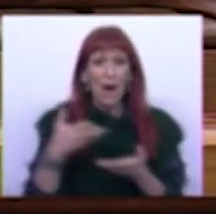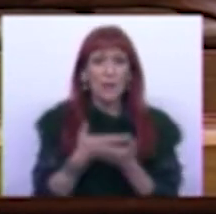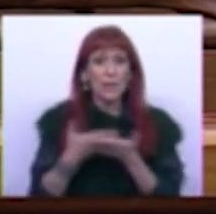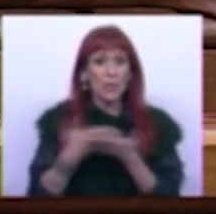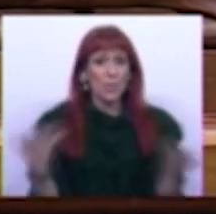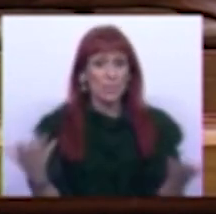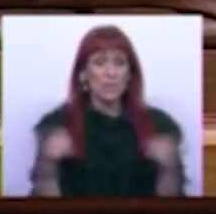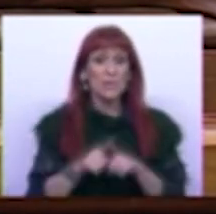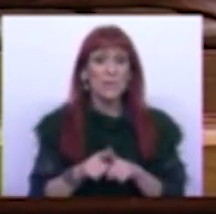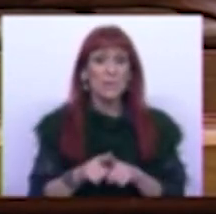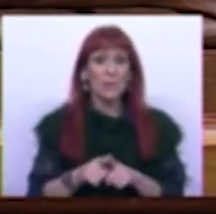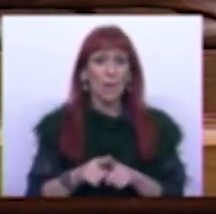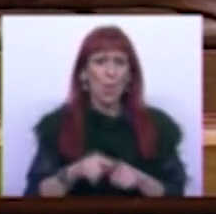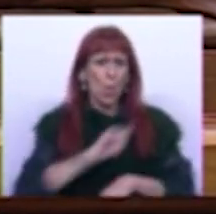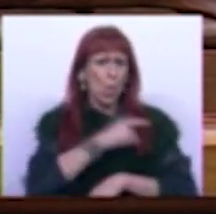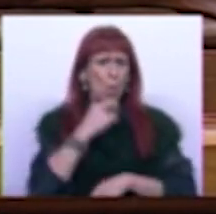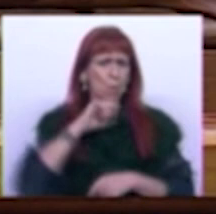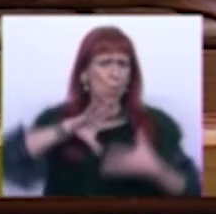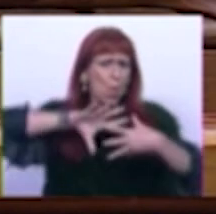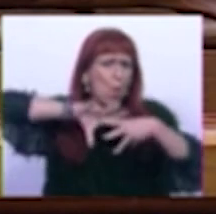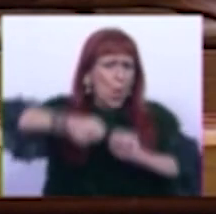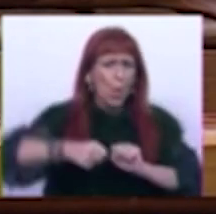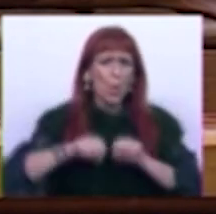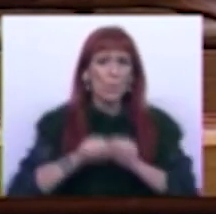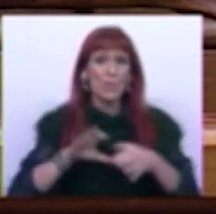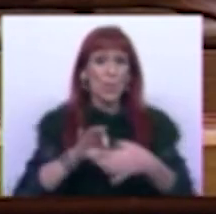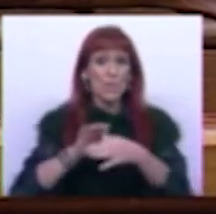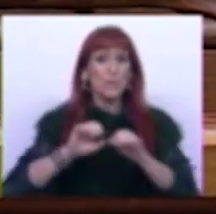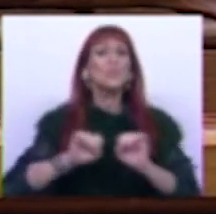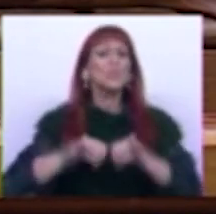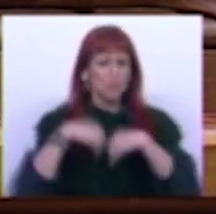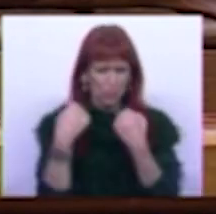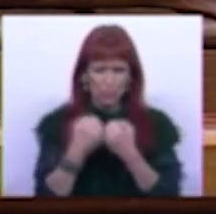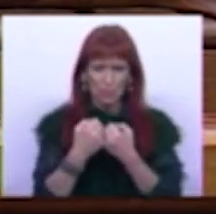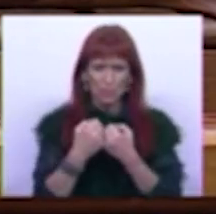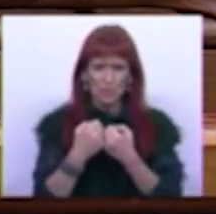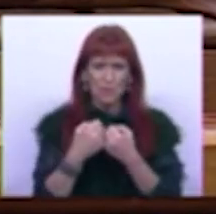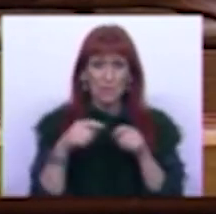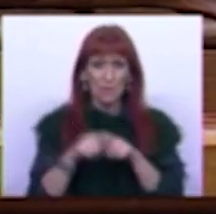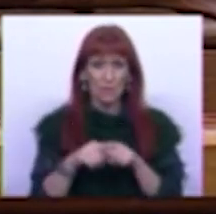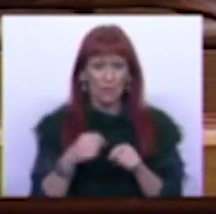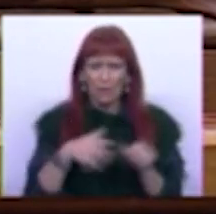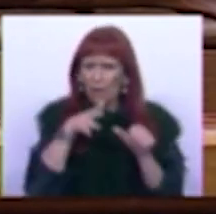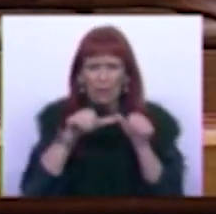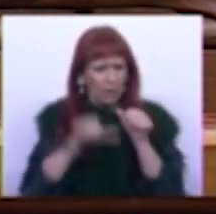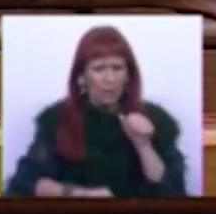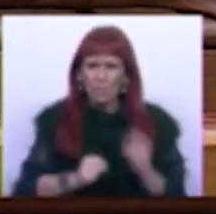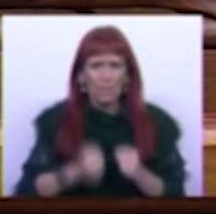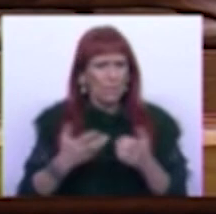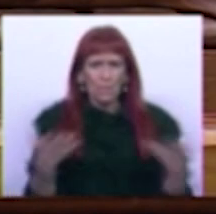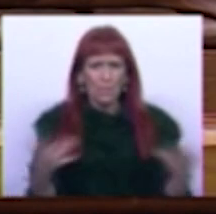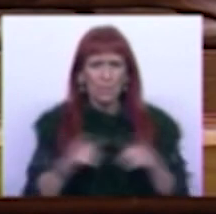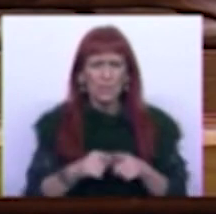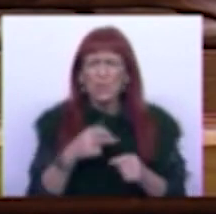económico e com um potencial destruidor da coesão social. É um indescritível cortejo